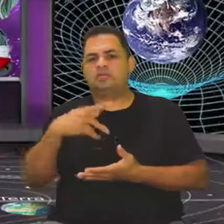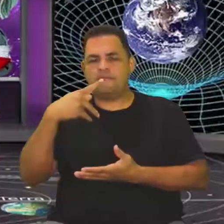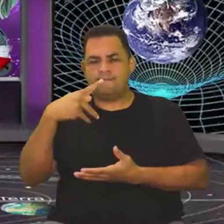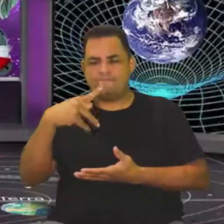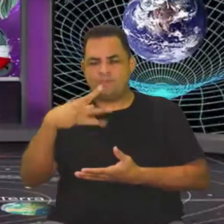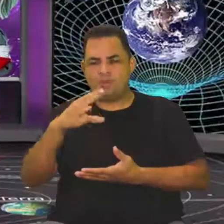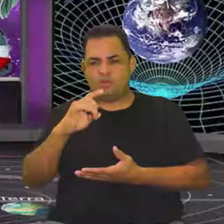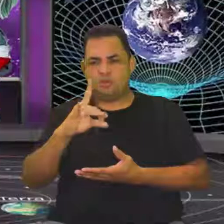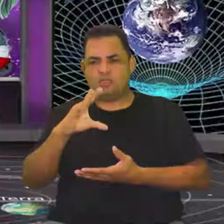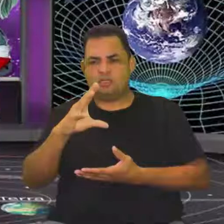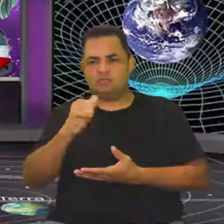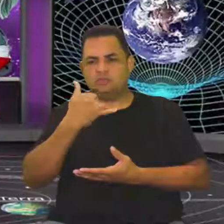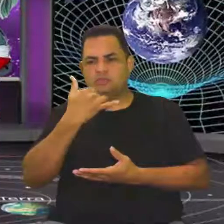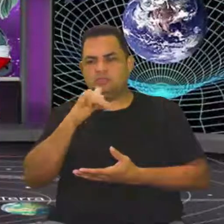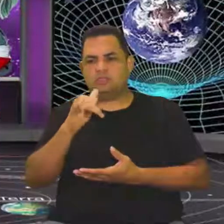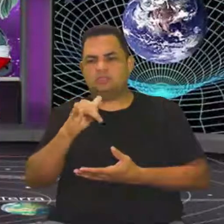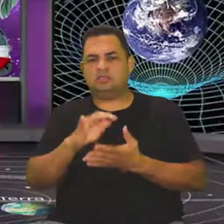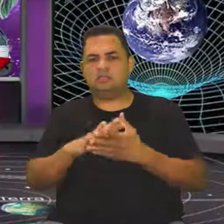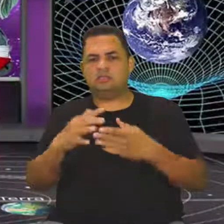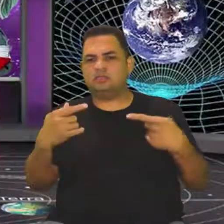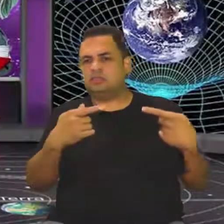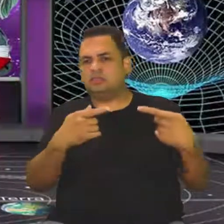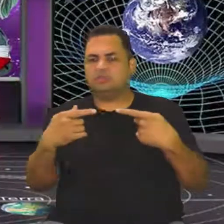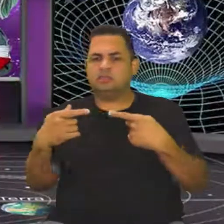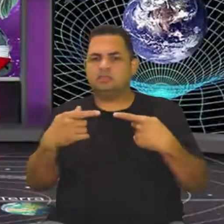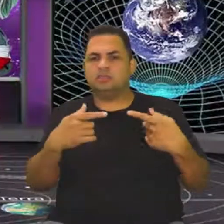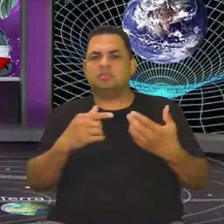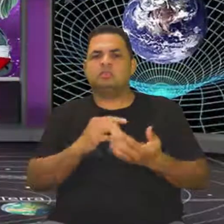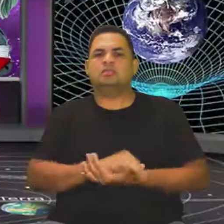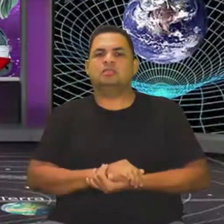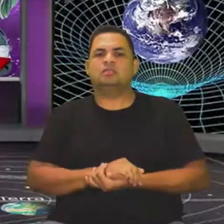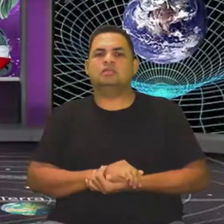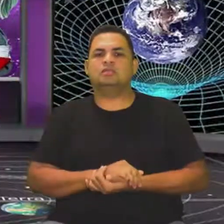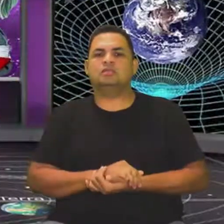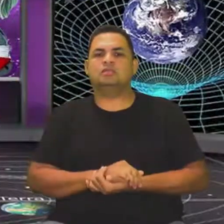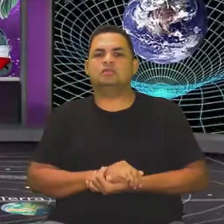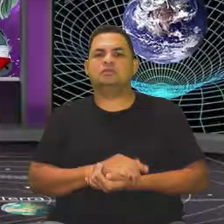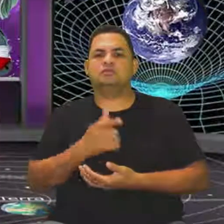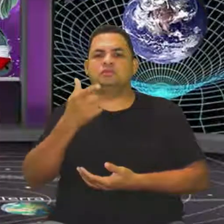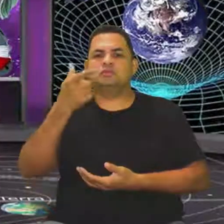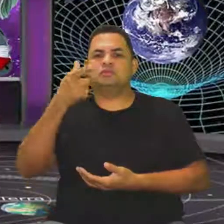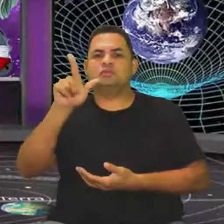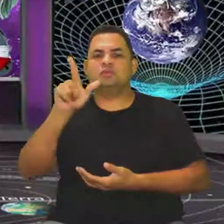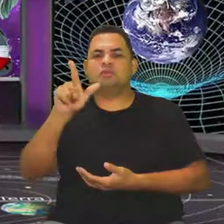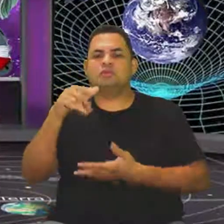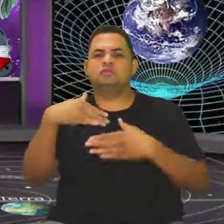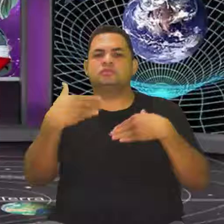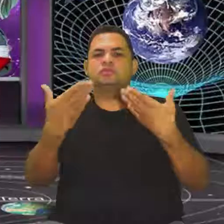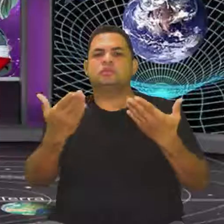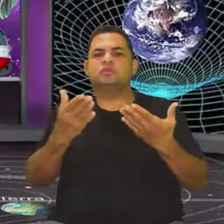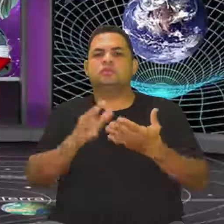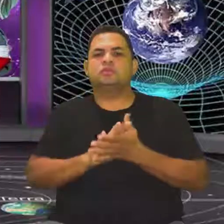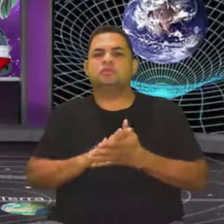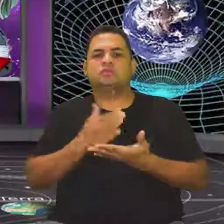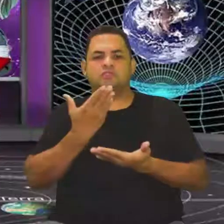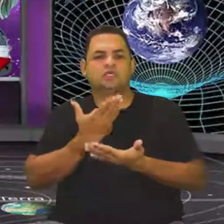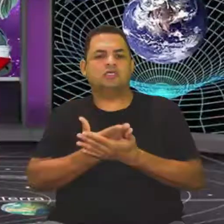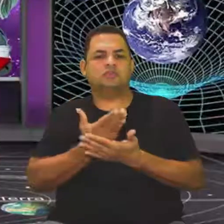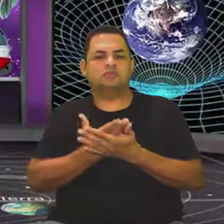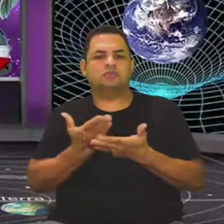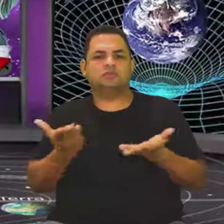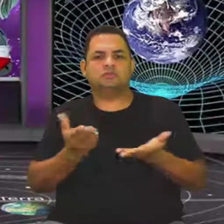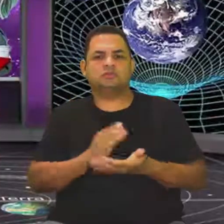potência elétrica. E nós vamos relacionar a potência elétrica com as outras grandezas que nós já estávamos discutindo antes.